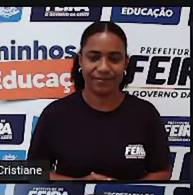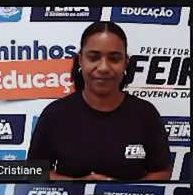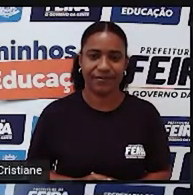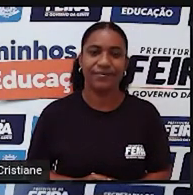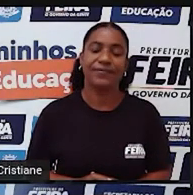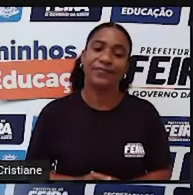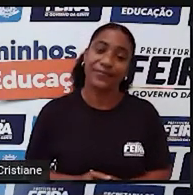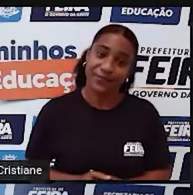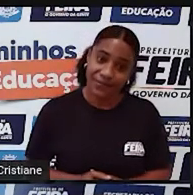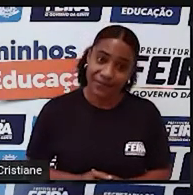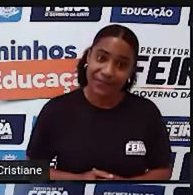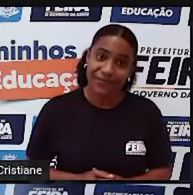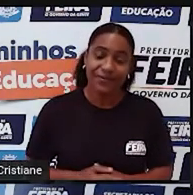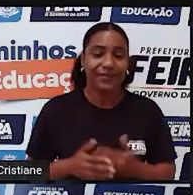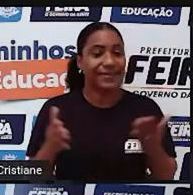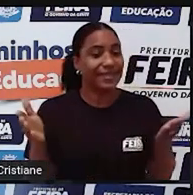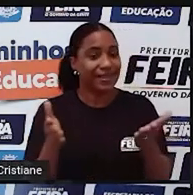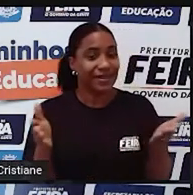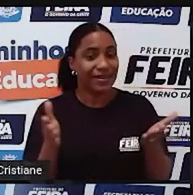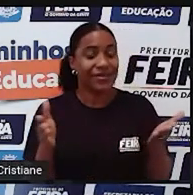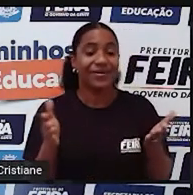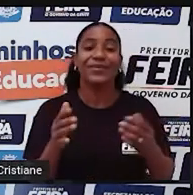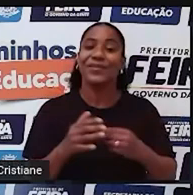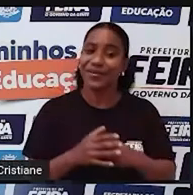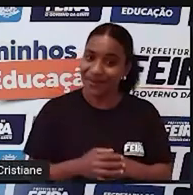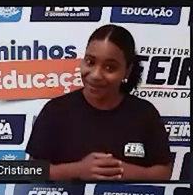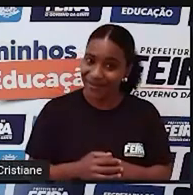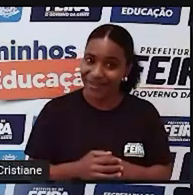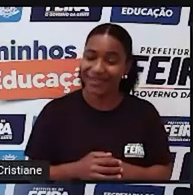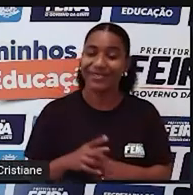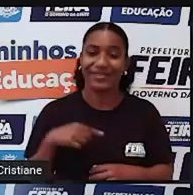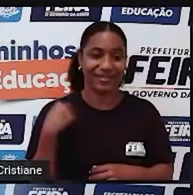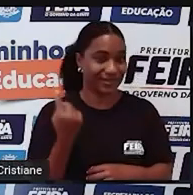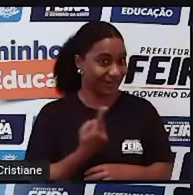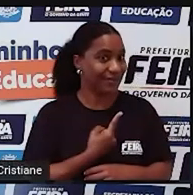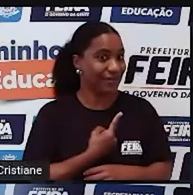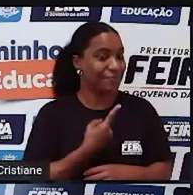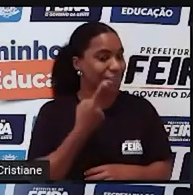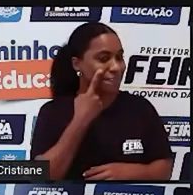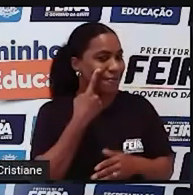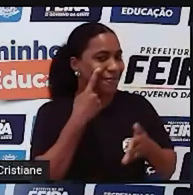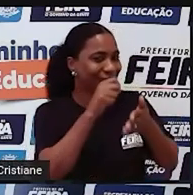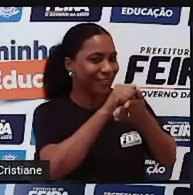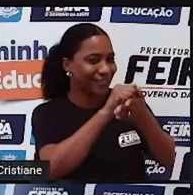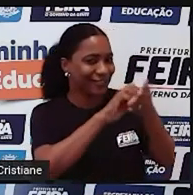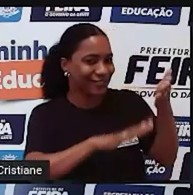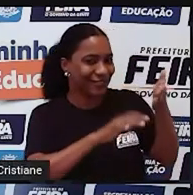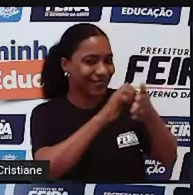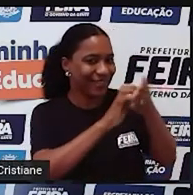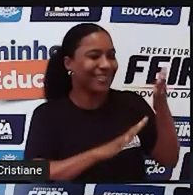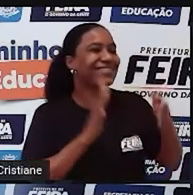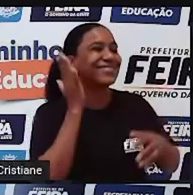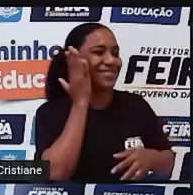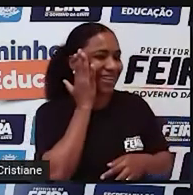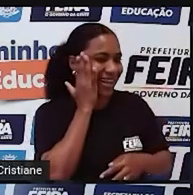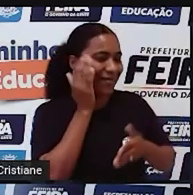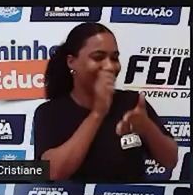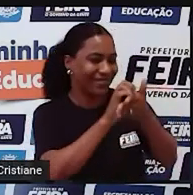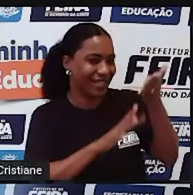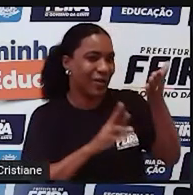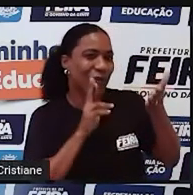Ok. E agora chegou o momento de lançar aquele desafio, que eu sei que vocês vão conseguir vencer. Let's